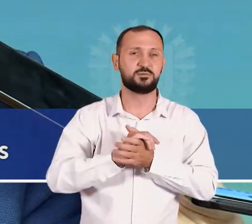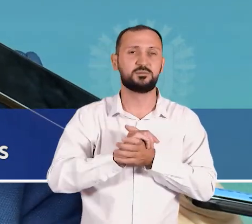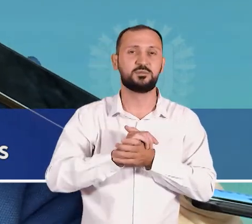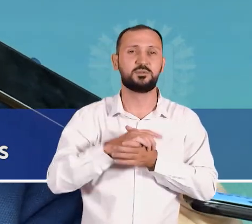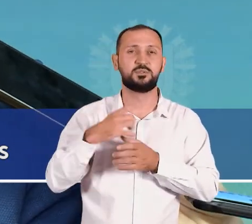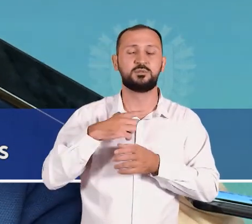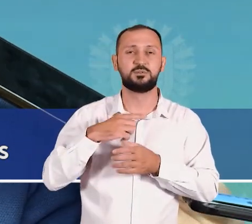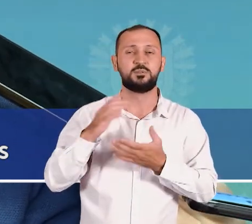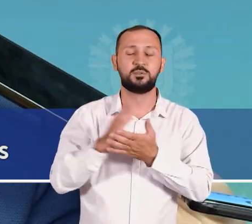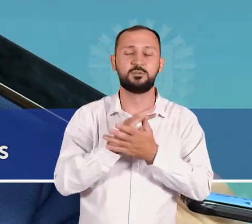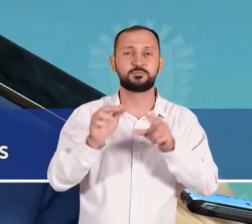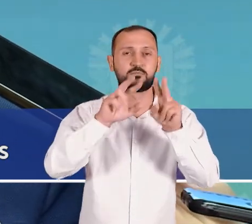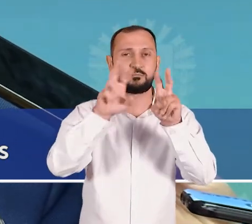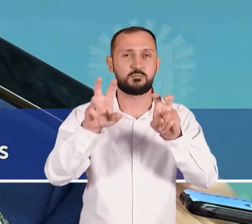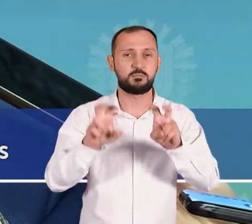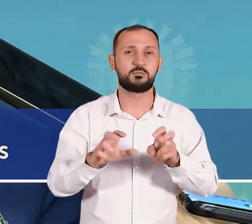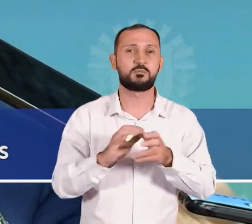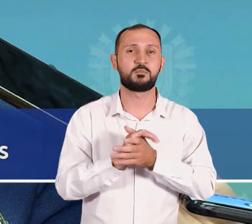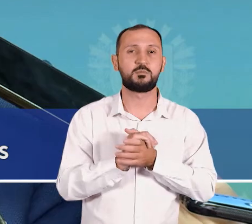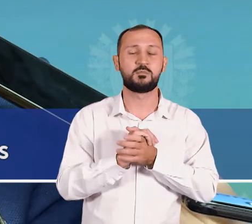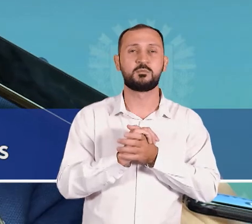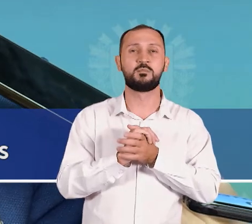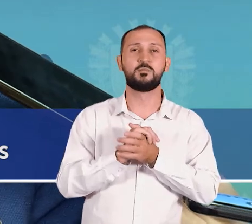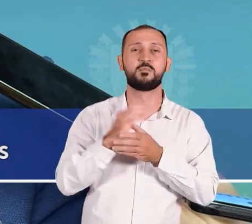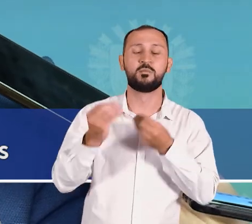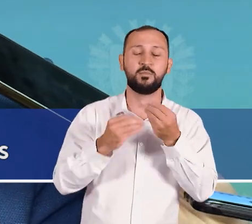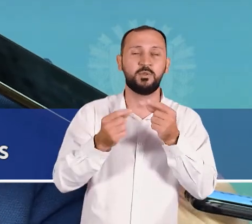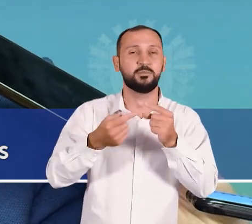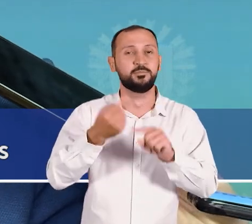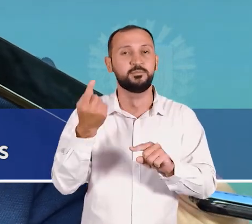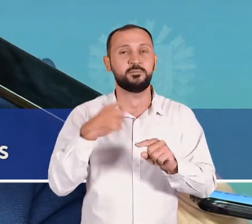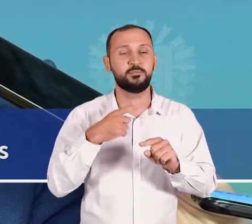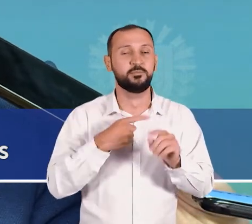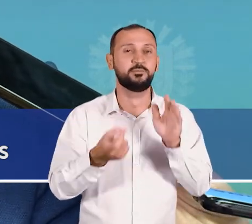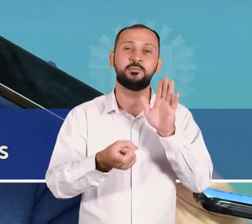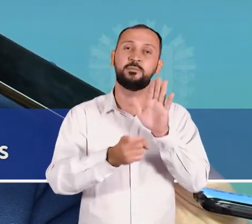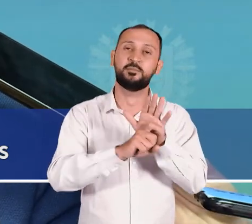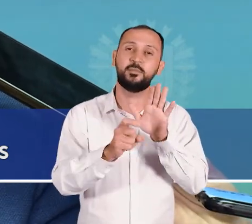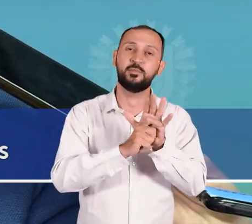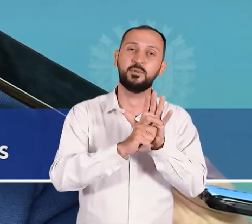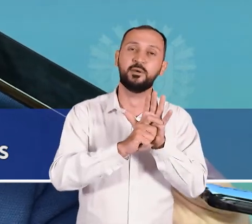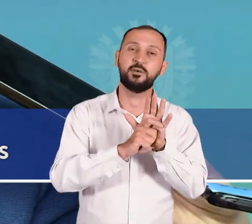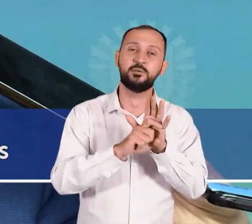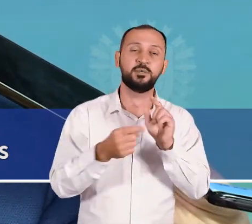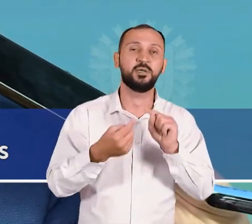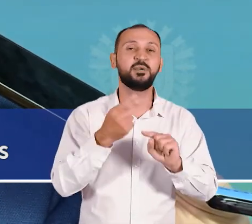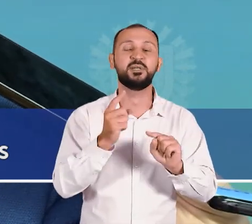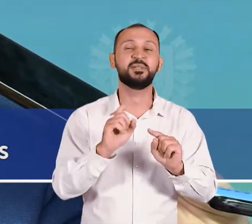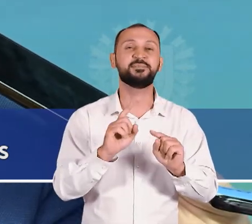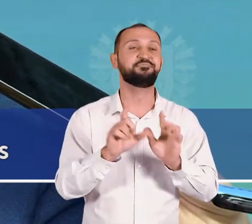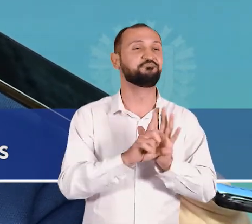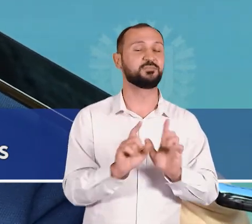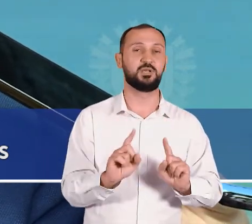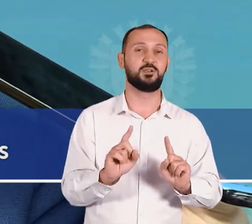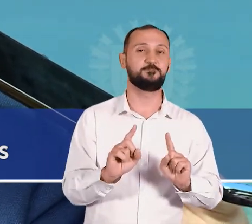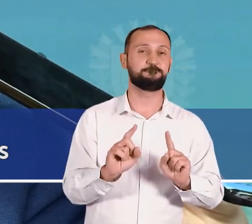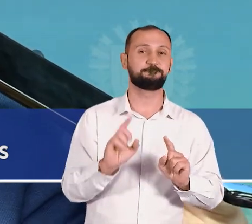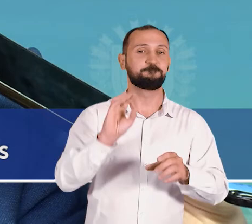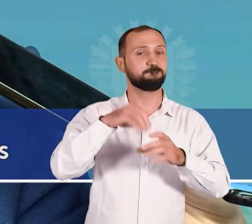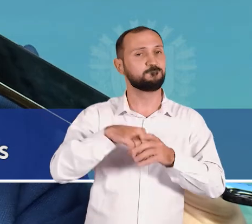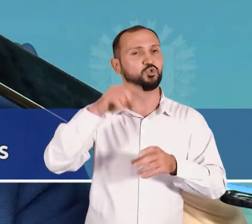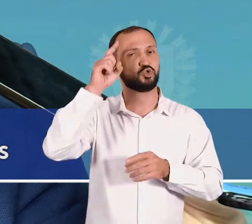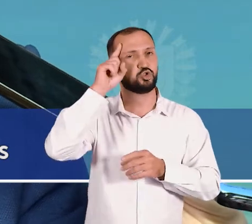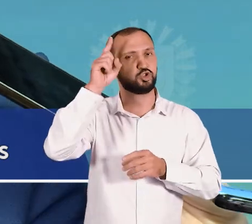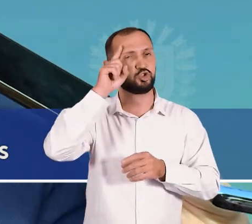palestras, que sejam desenvolvidos temas com relação às drogas ilícitas existentes